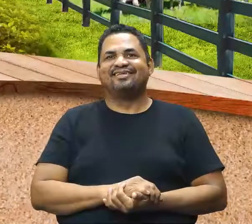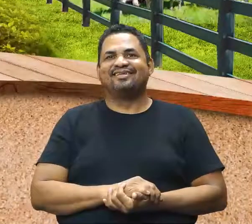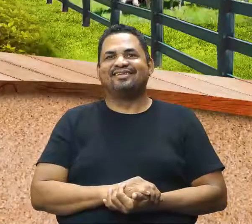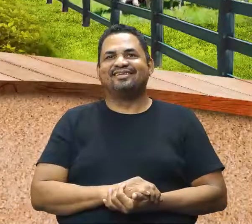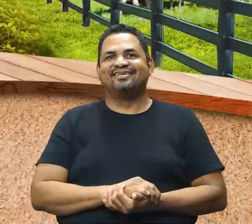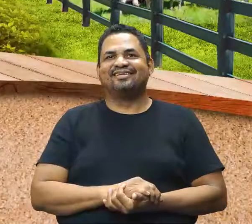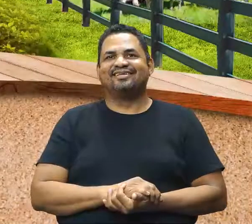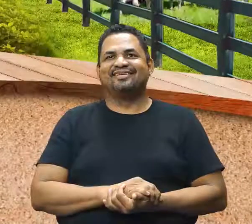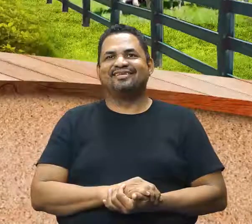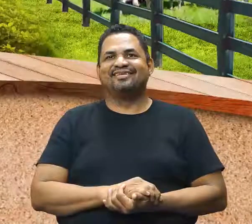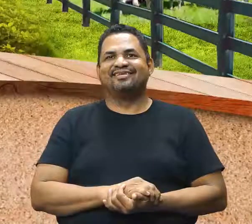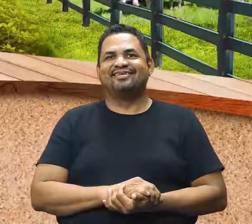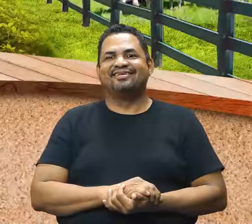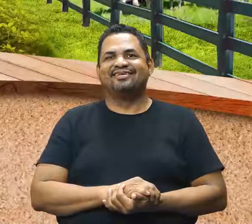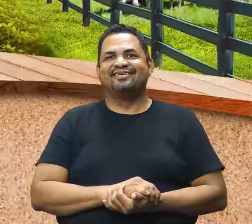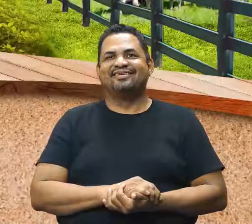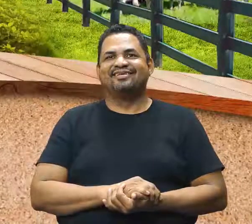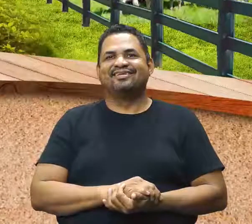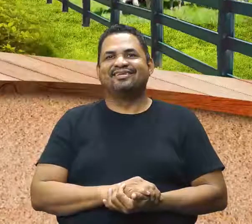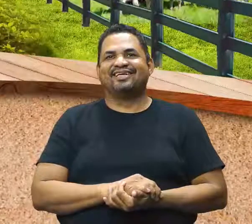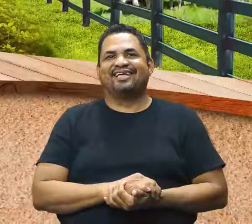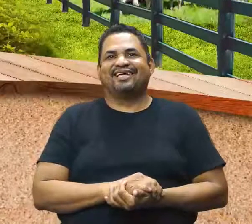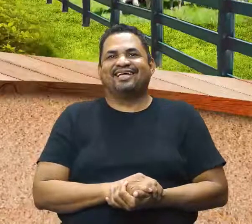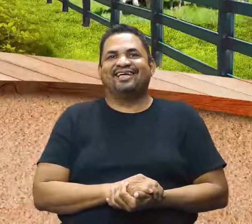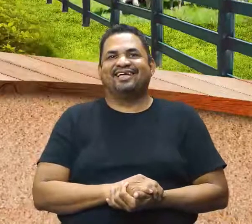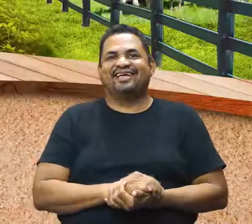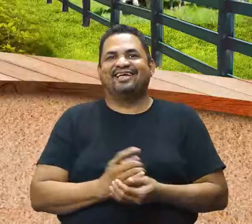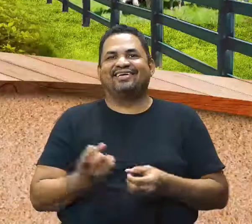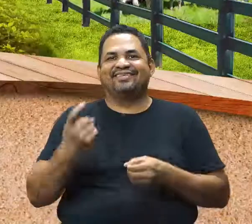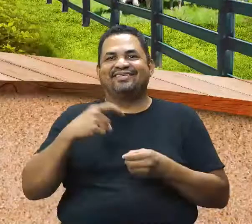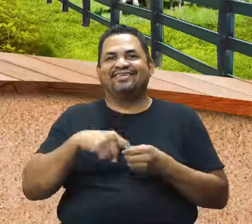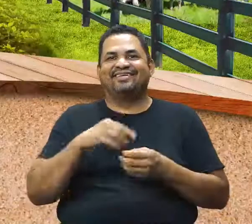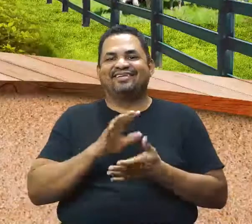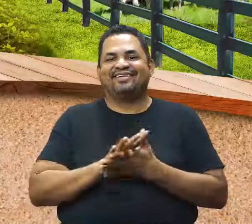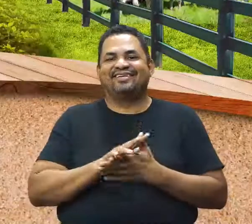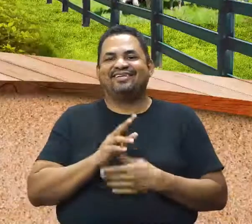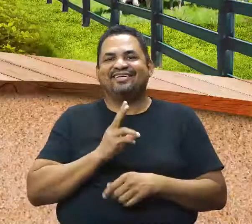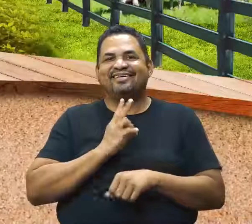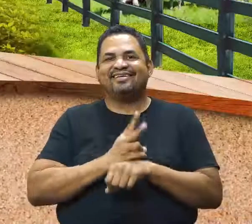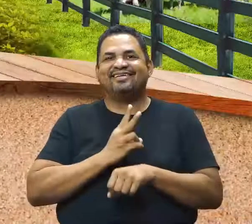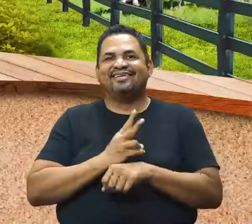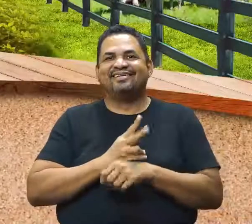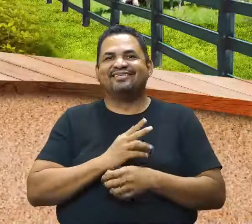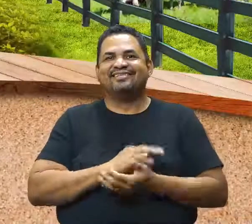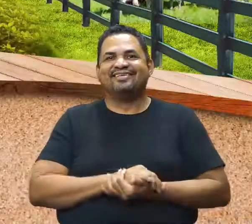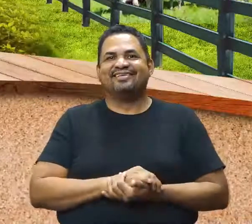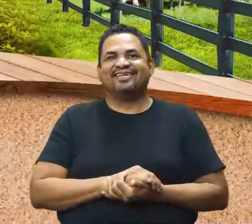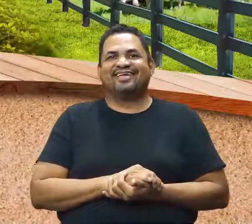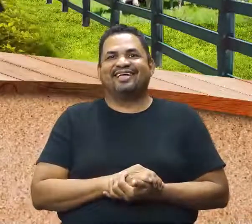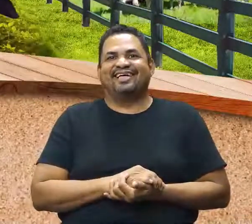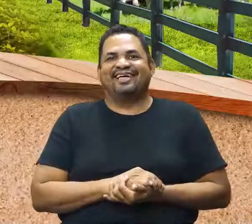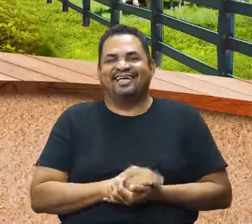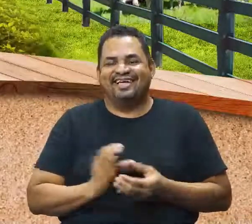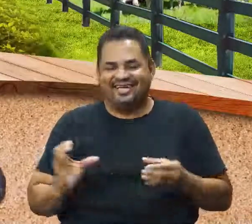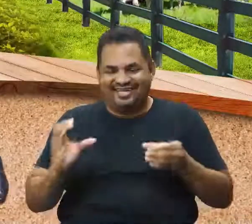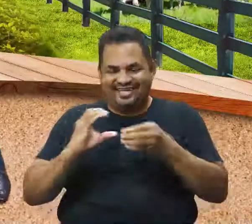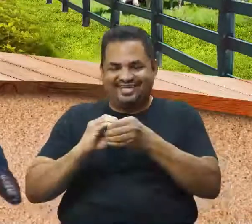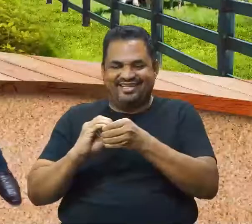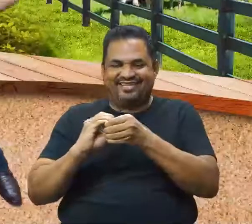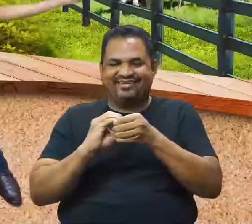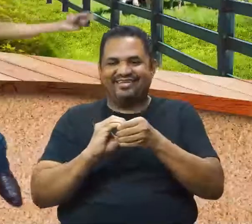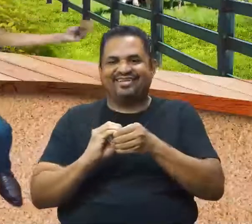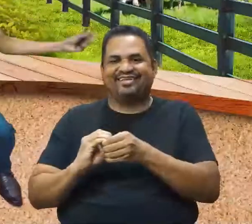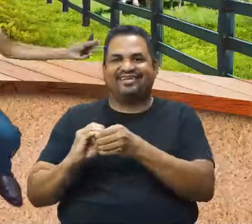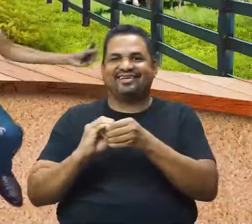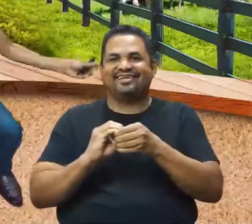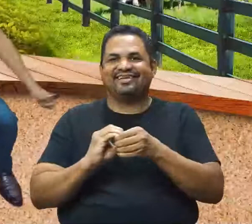assim. Volta o vídeo, quem quiser, daí no YouTube. Ele fala com um cantinho na boca. Cooperativa.